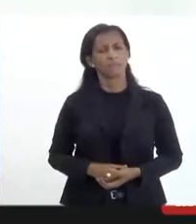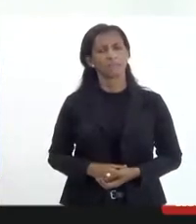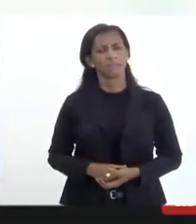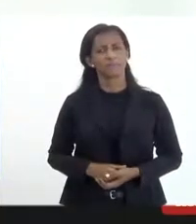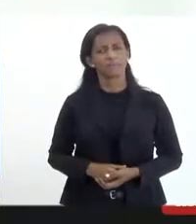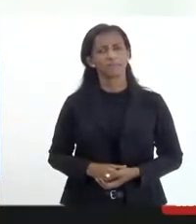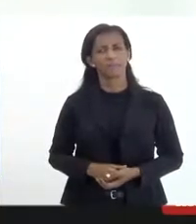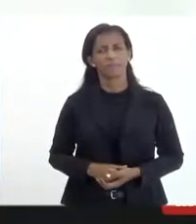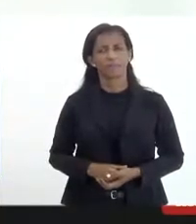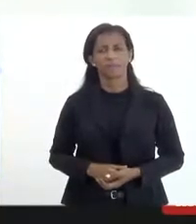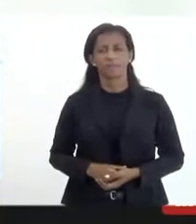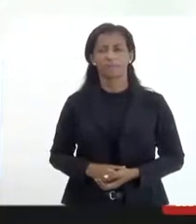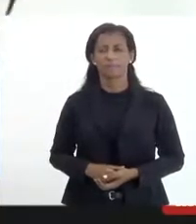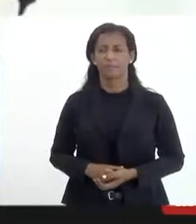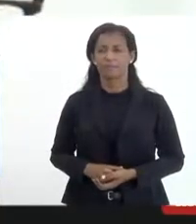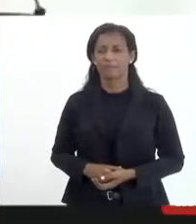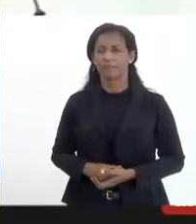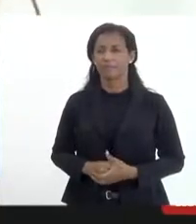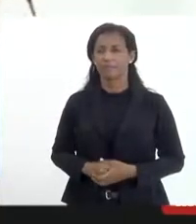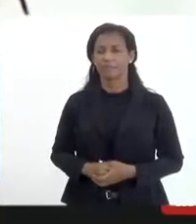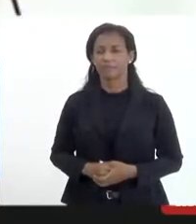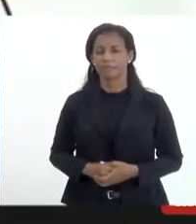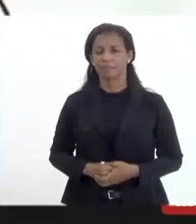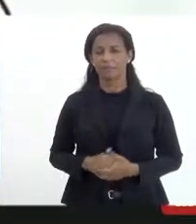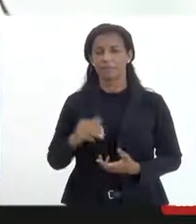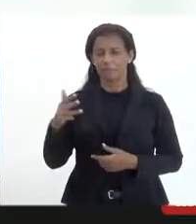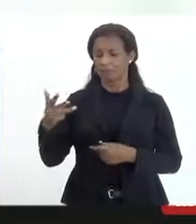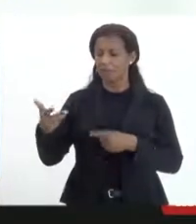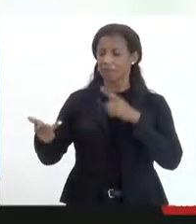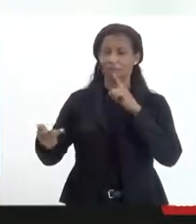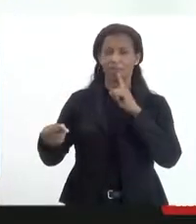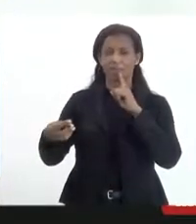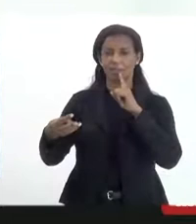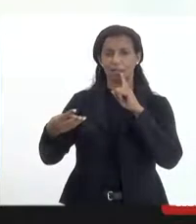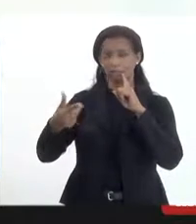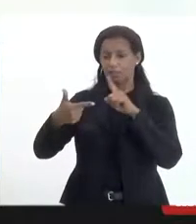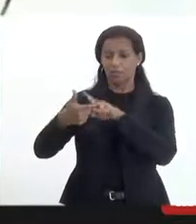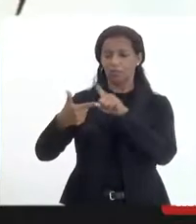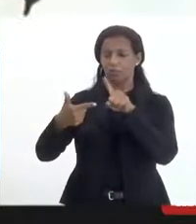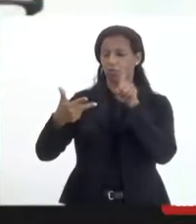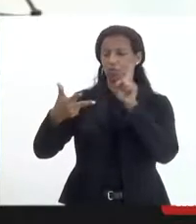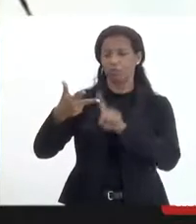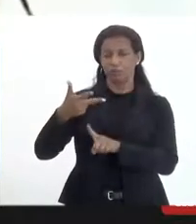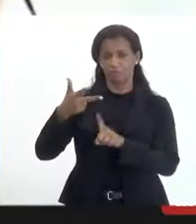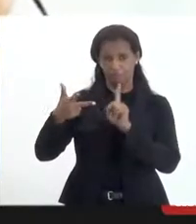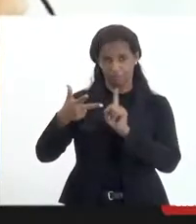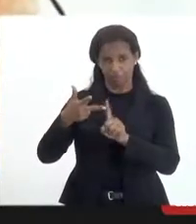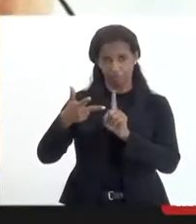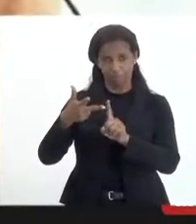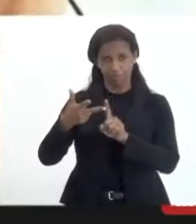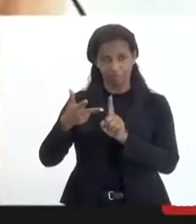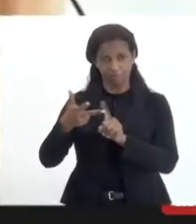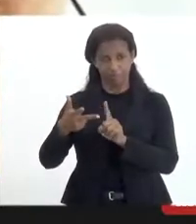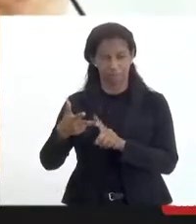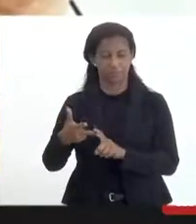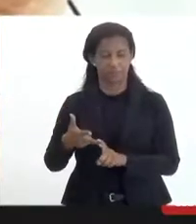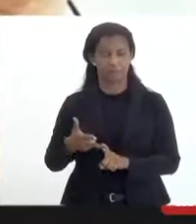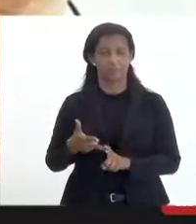A segunda questão. A terceira, e evidentemente só não